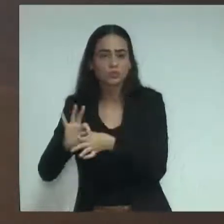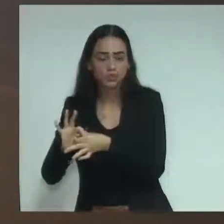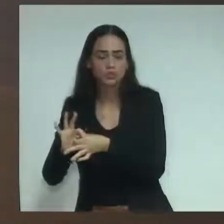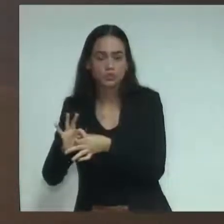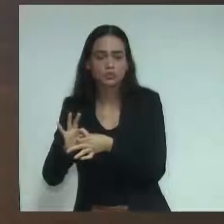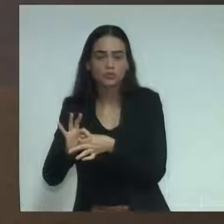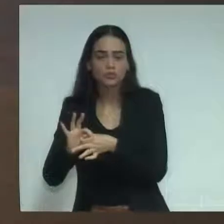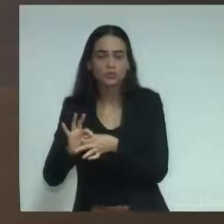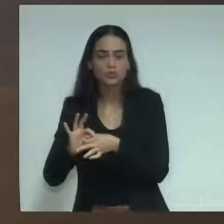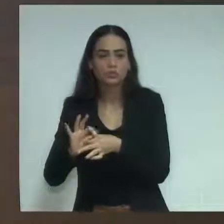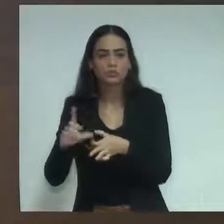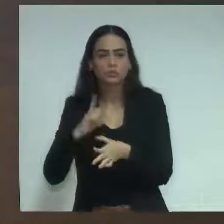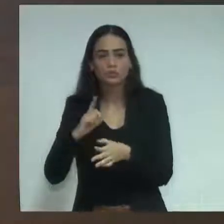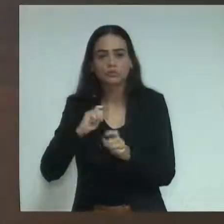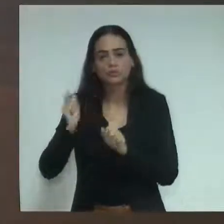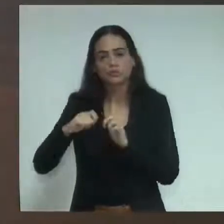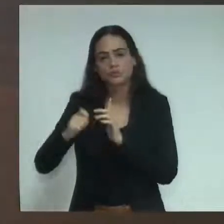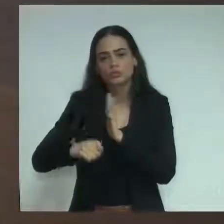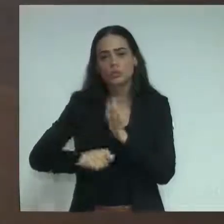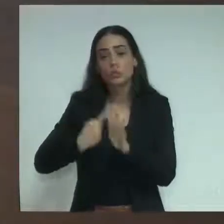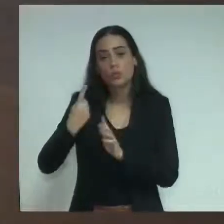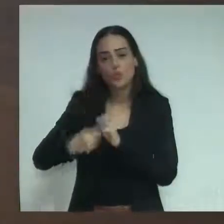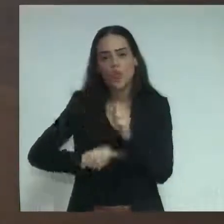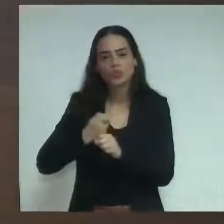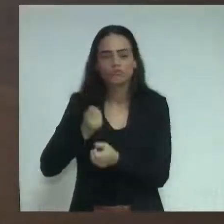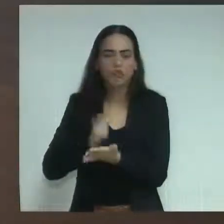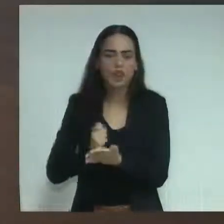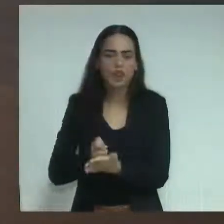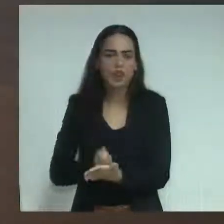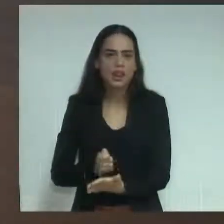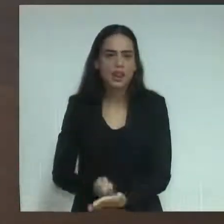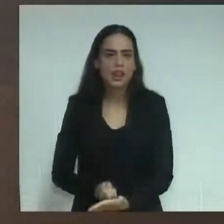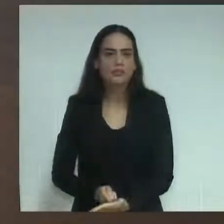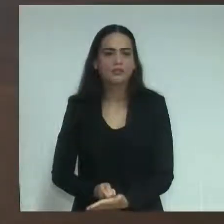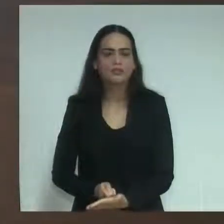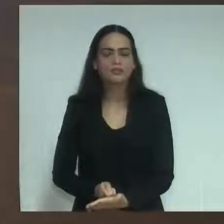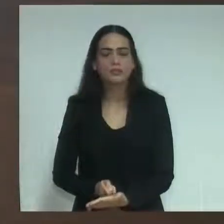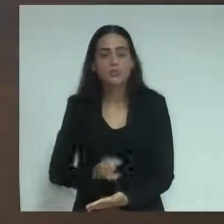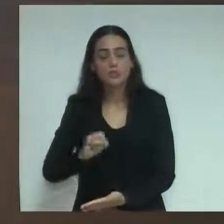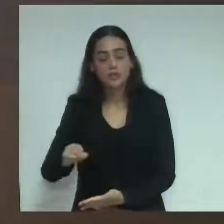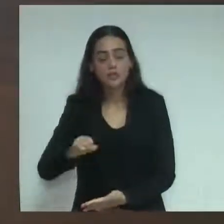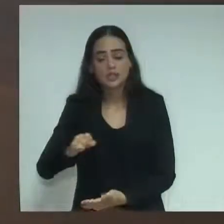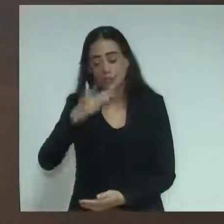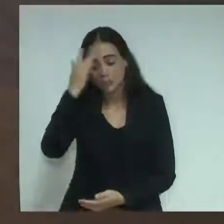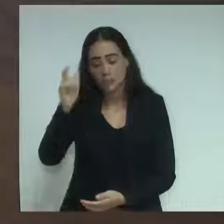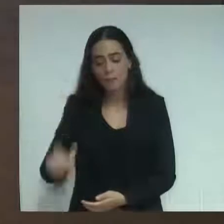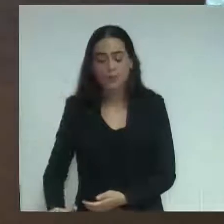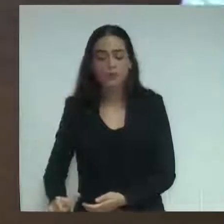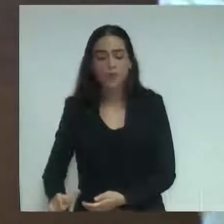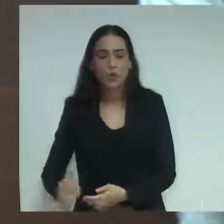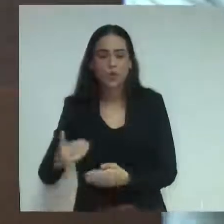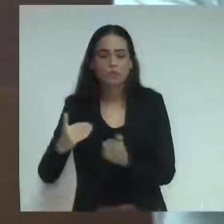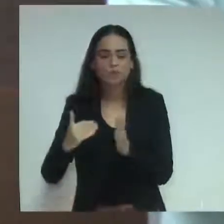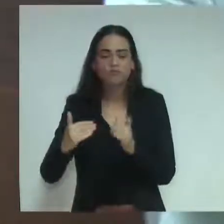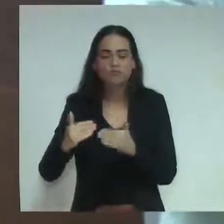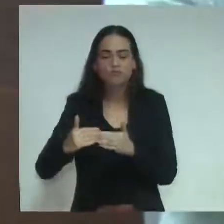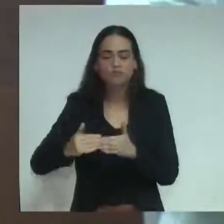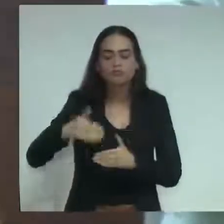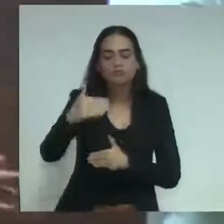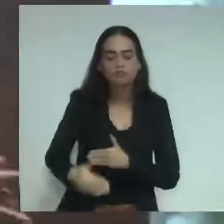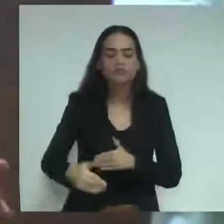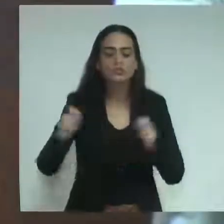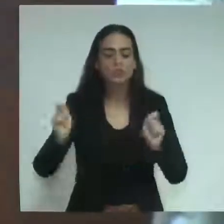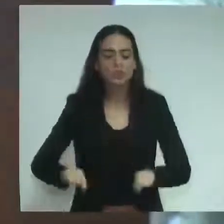um pagamento feito mensalmente durante um ano e o atleta poderá prorrogar a bolsa, desde que atenda os pré-requisitos. Então, eu vou